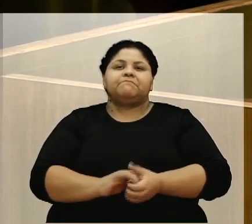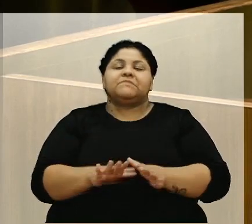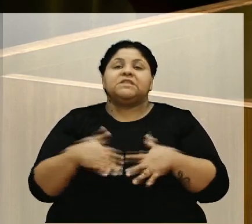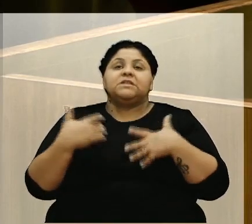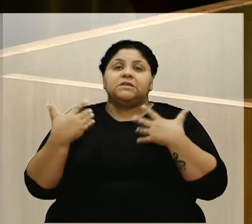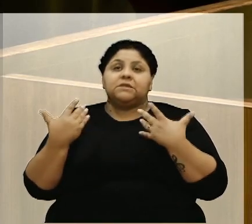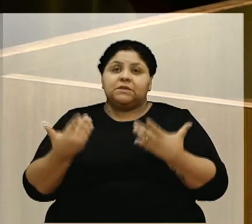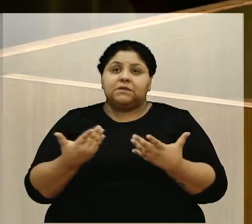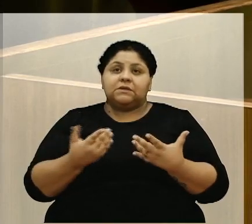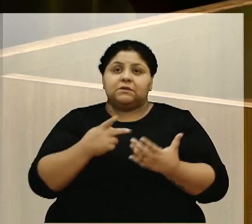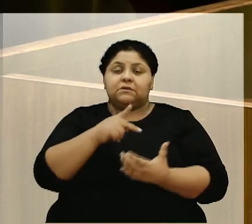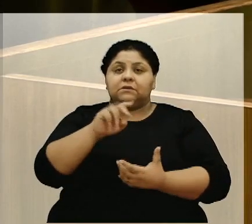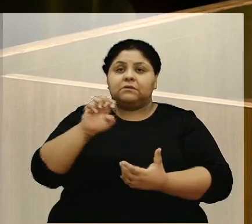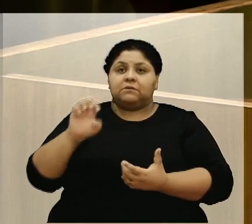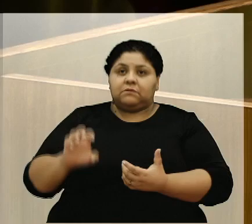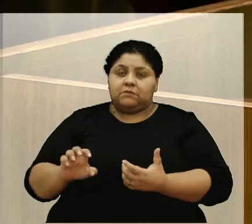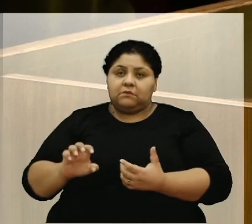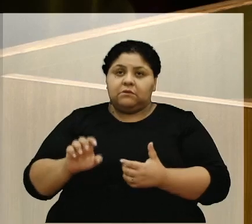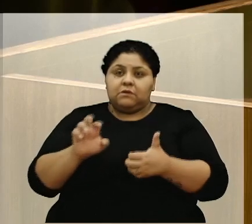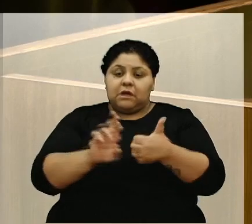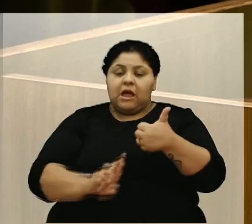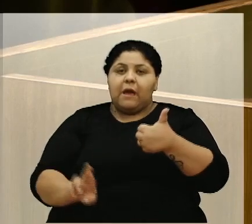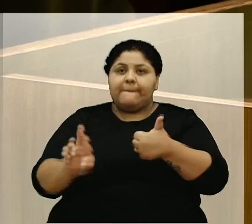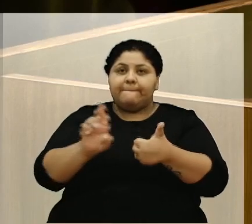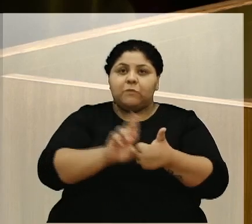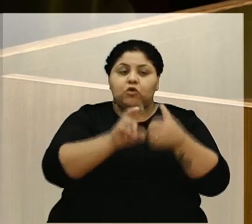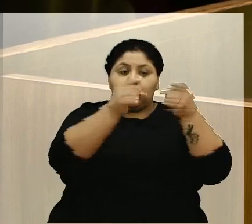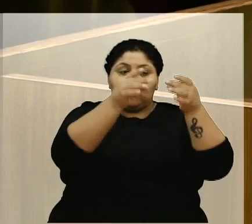a PEN, a Procuradoria Especial da Mulher,